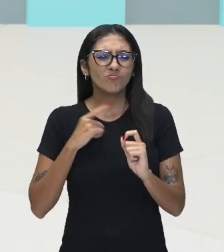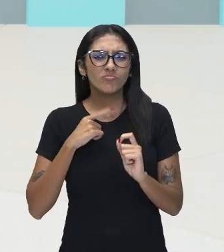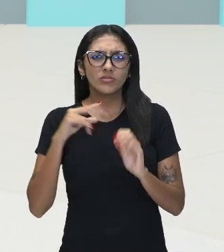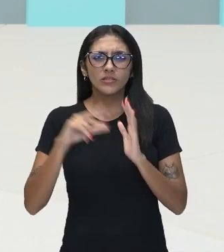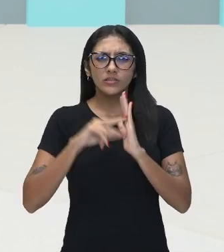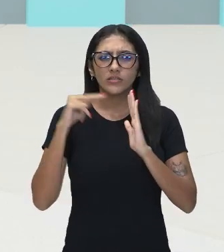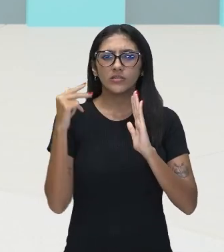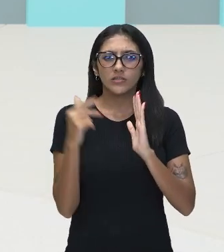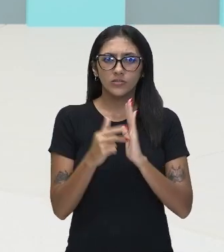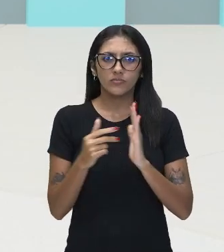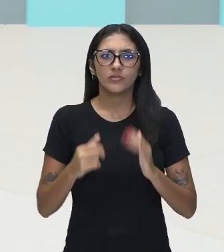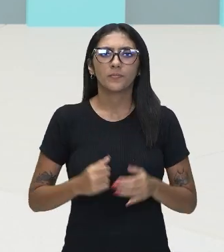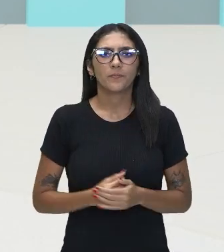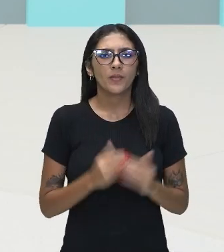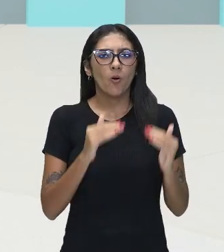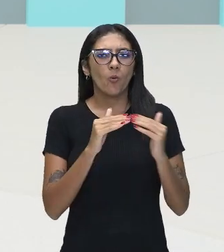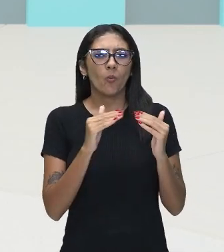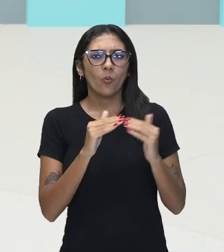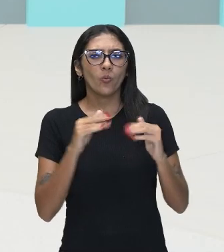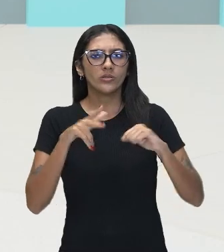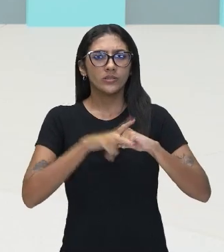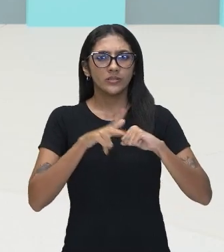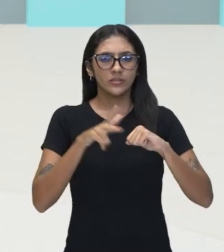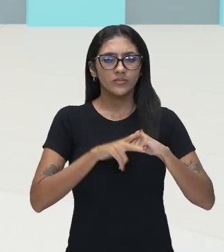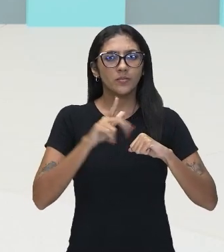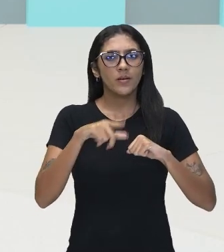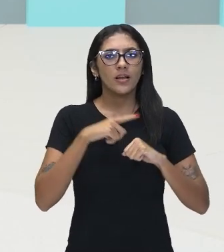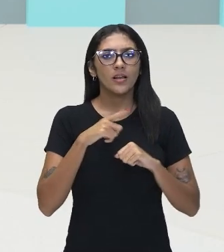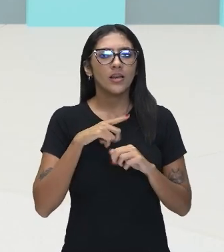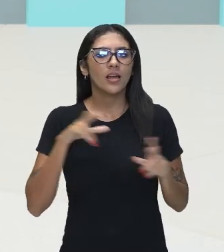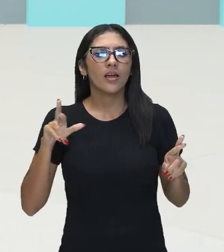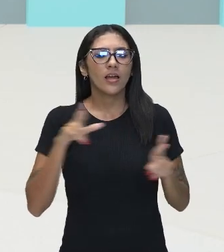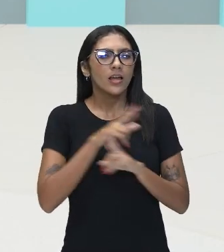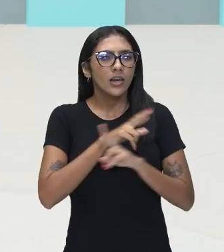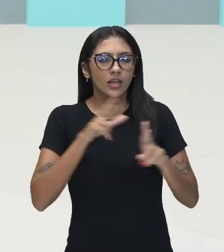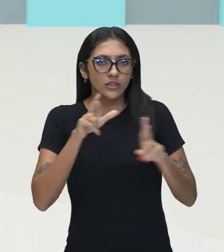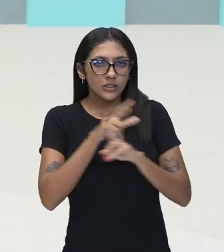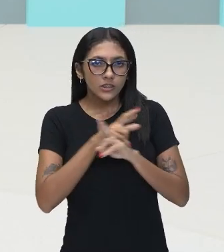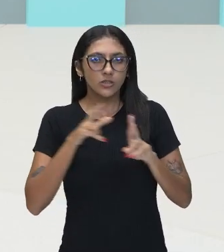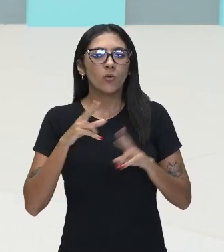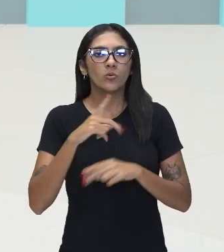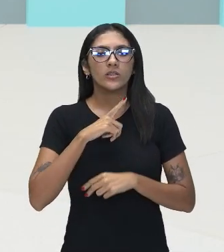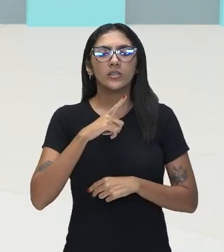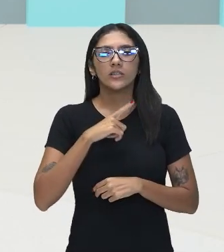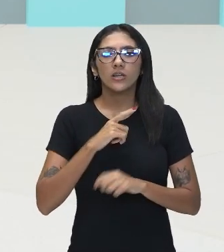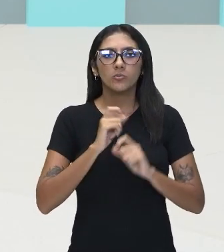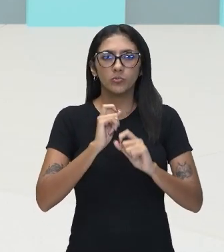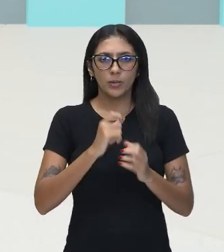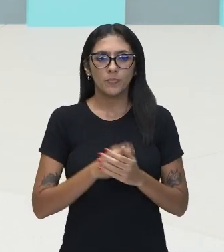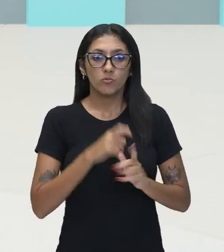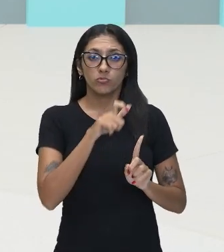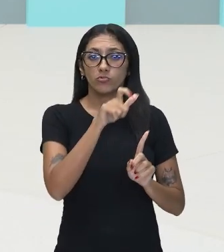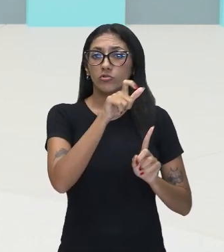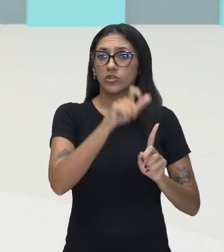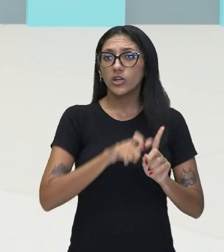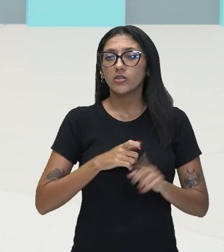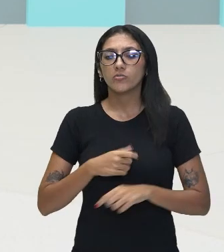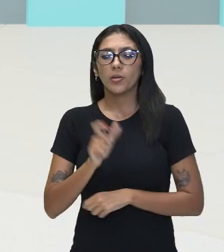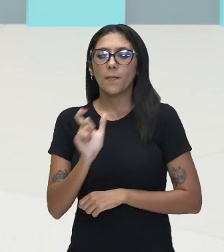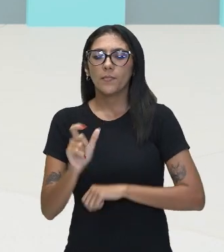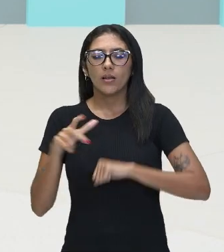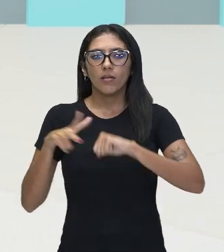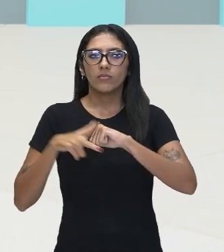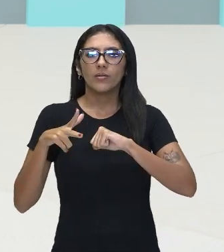verbal. A concordância verbal é a relação que se estabelece entre o sujeito e o verbo da